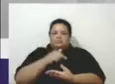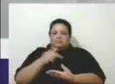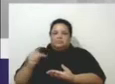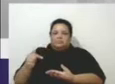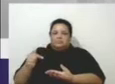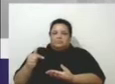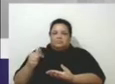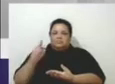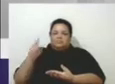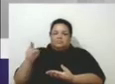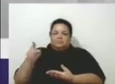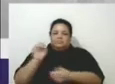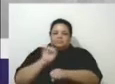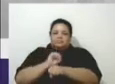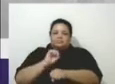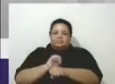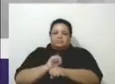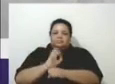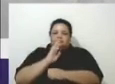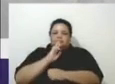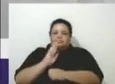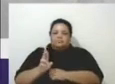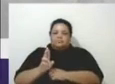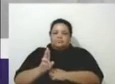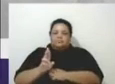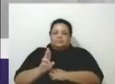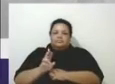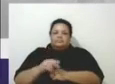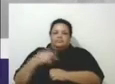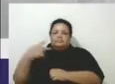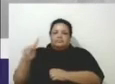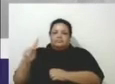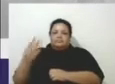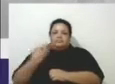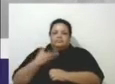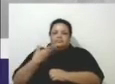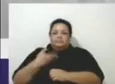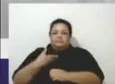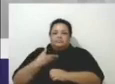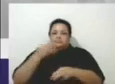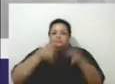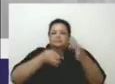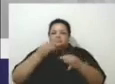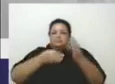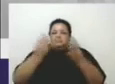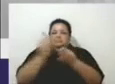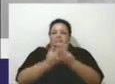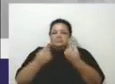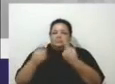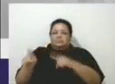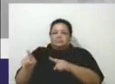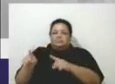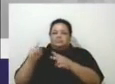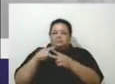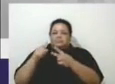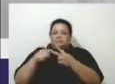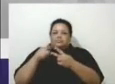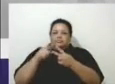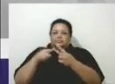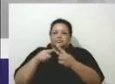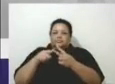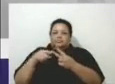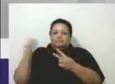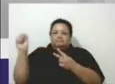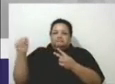a resposta judicial né que o senhor fez junto aí com o seu amigo porque Lembrando que vocês dois são insignificantes